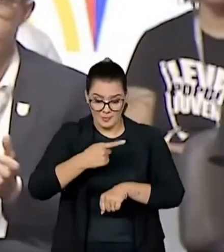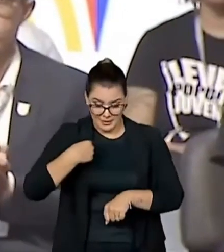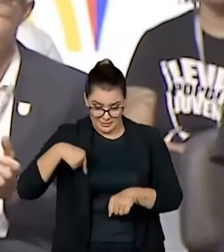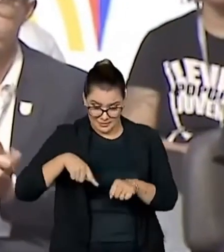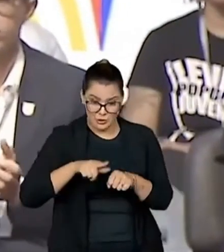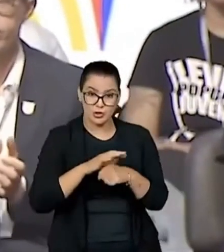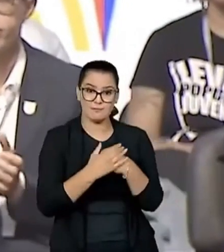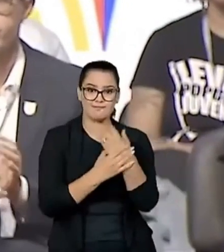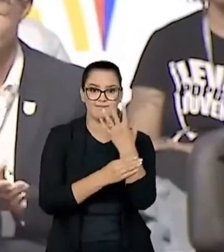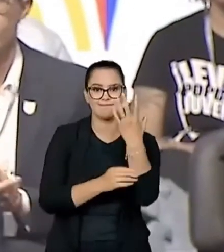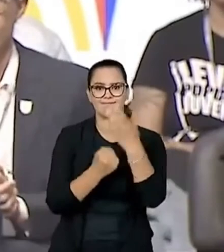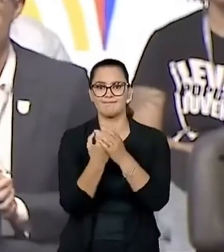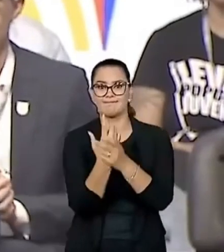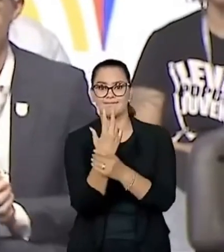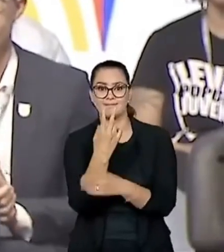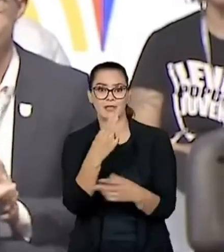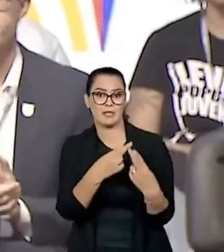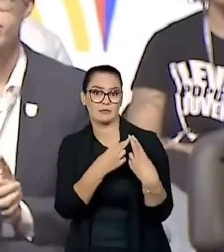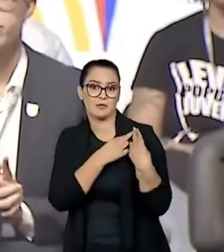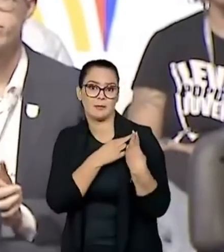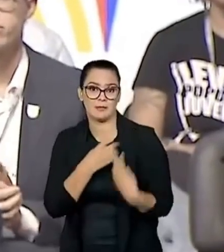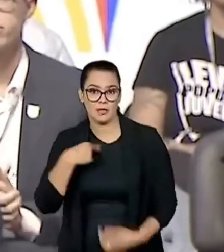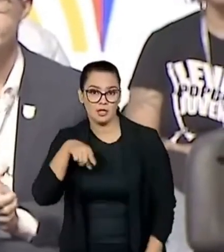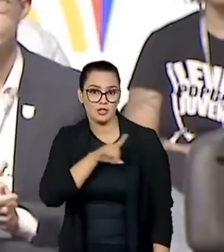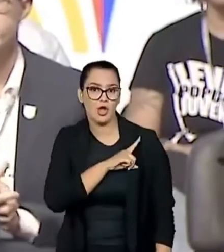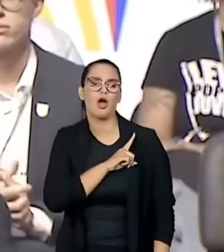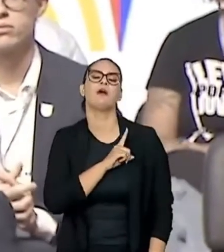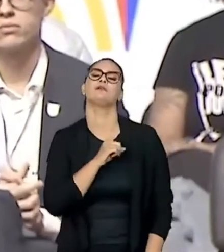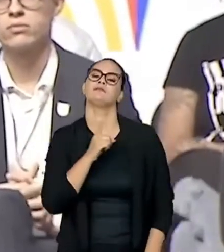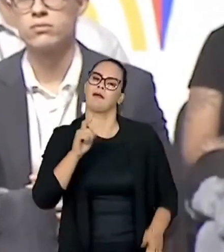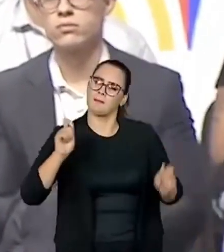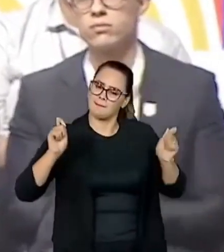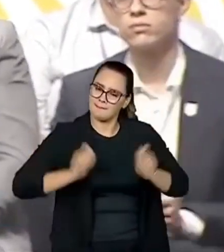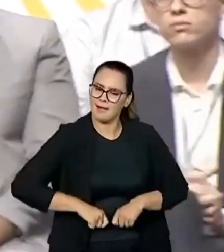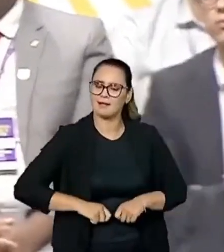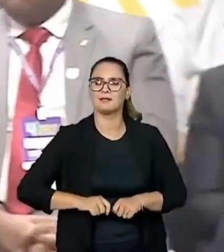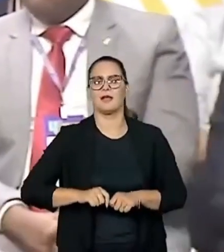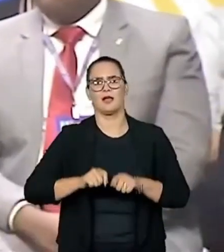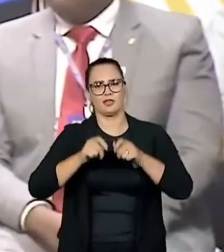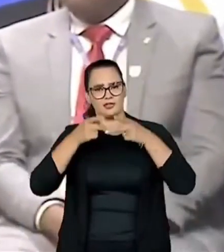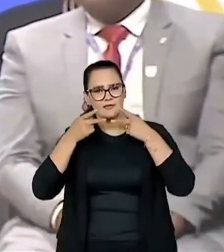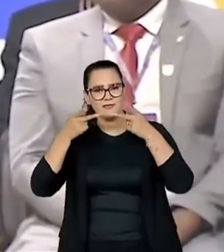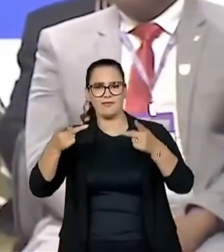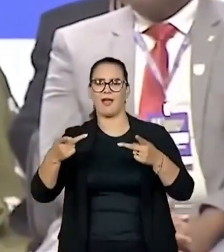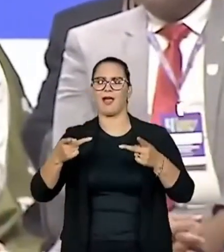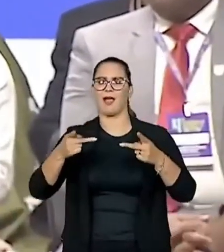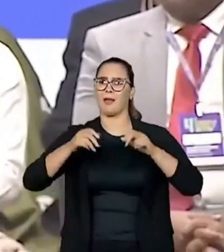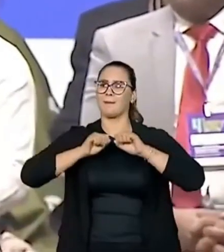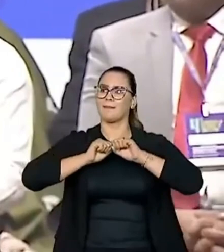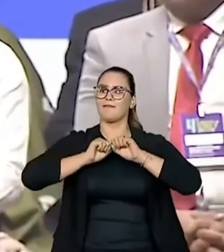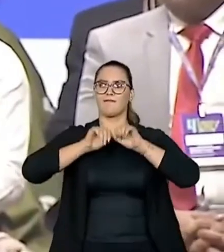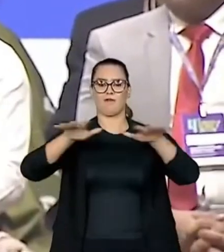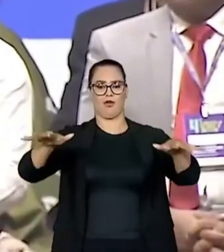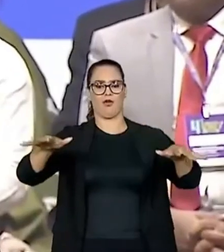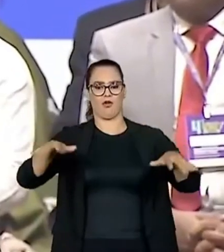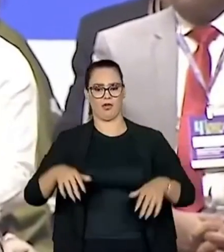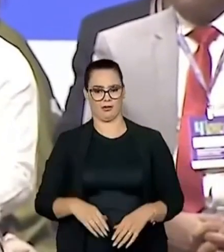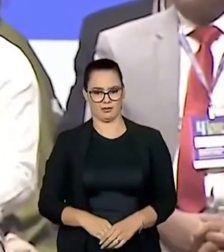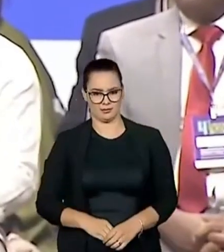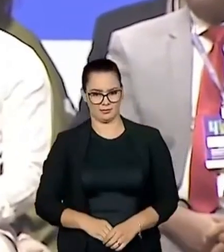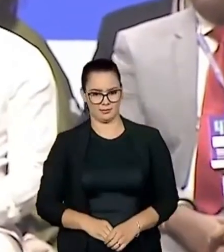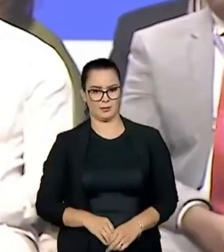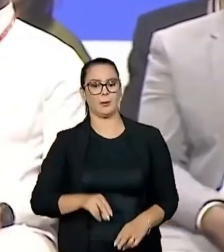mãos. Esse país está na nossa capacidade de falar para fora de nós mesmos. Por isso